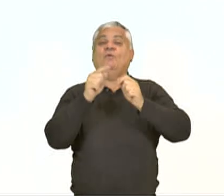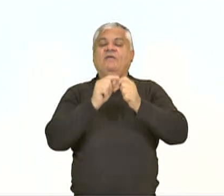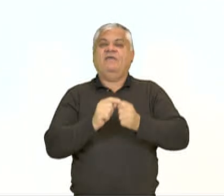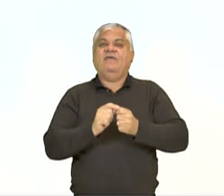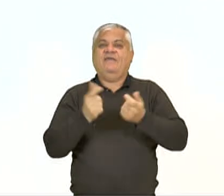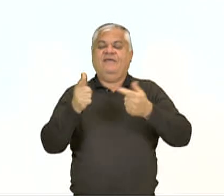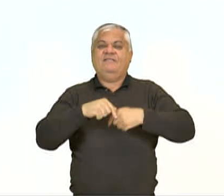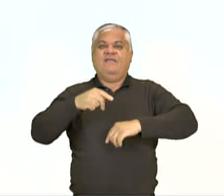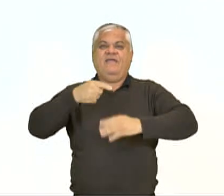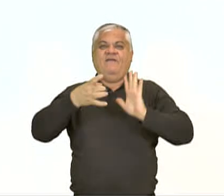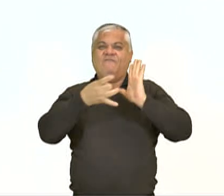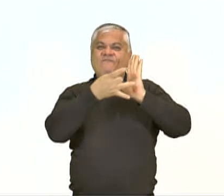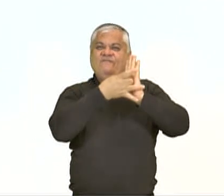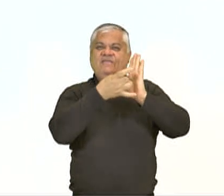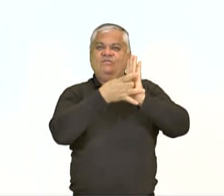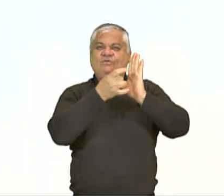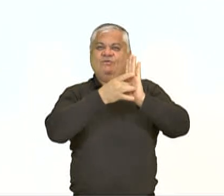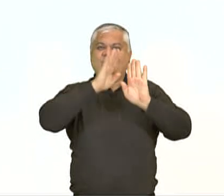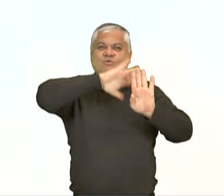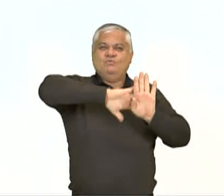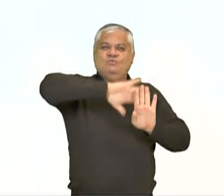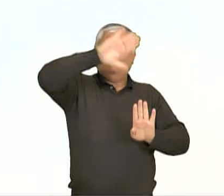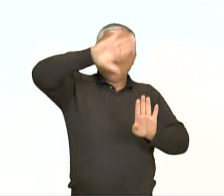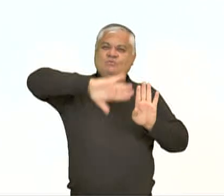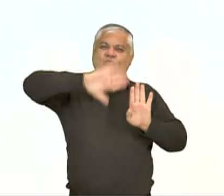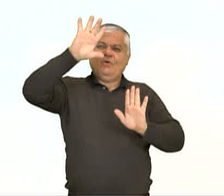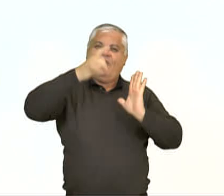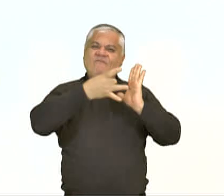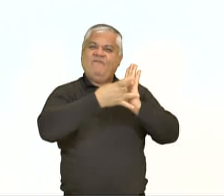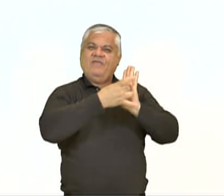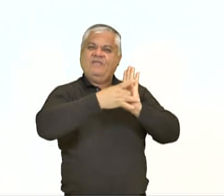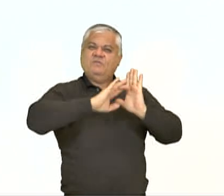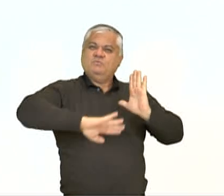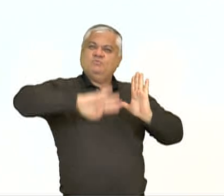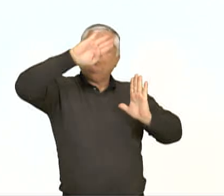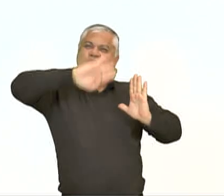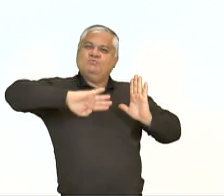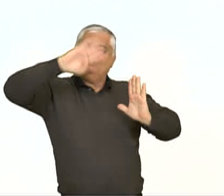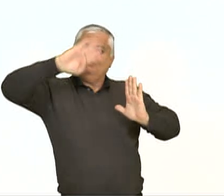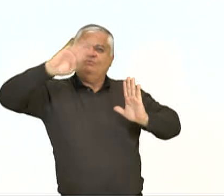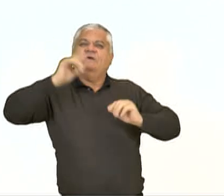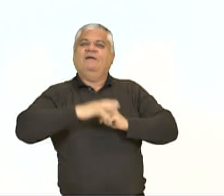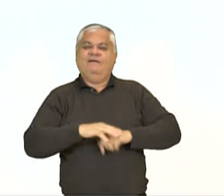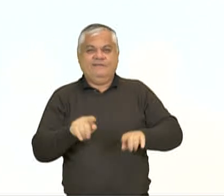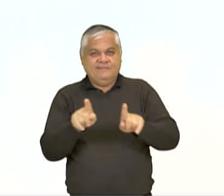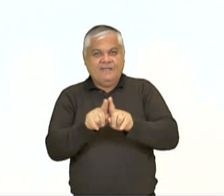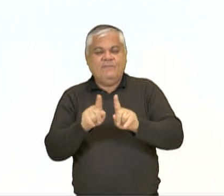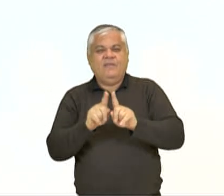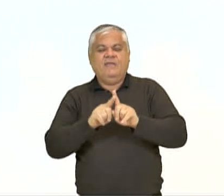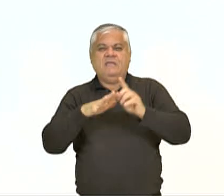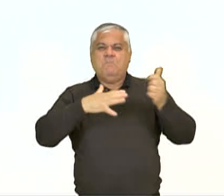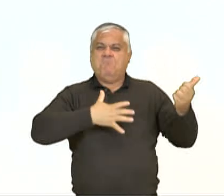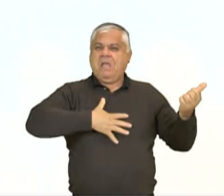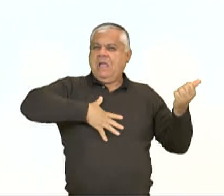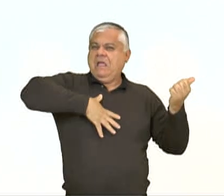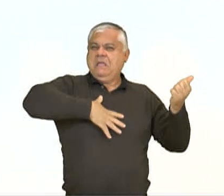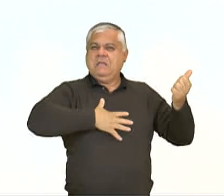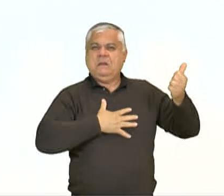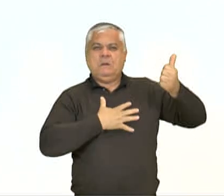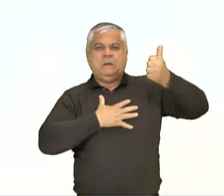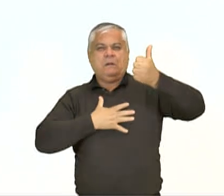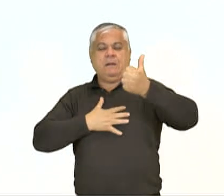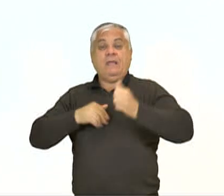utilização de vidros para janelas. Outras transformações vão ocorrer, inclusive com bailes de corte, até